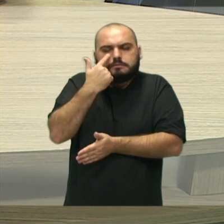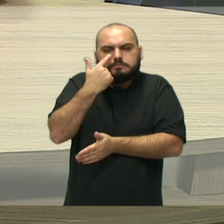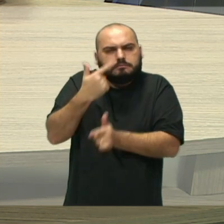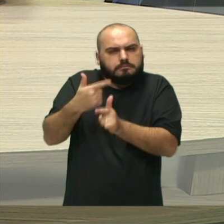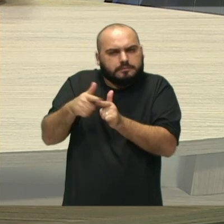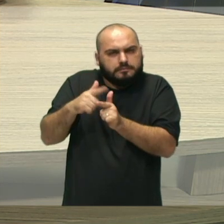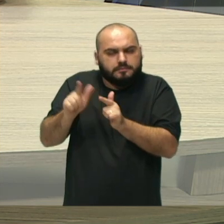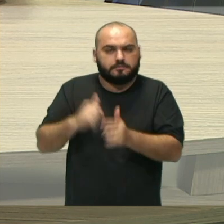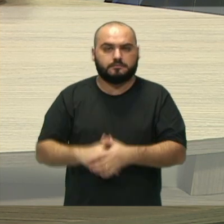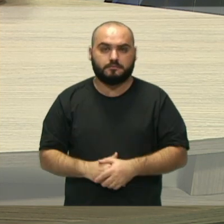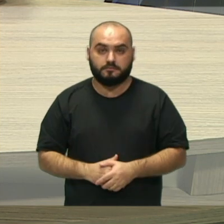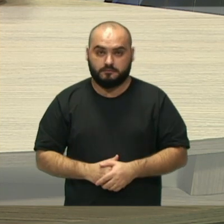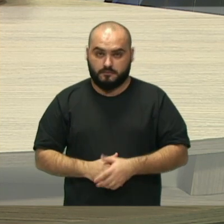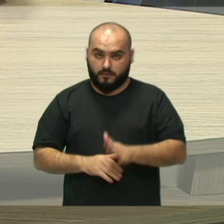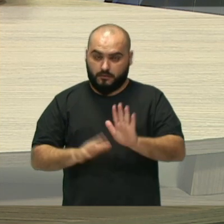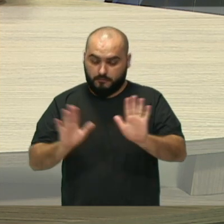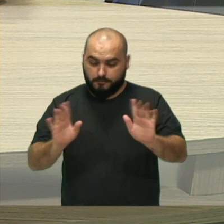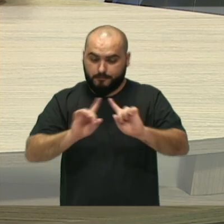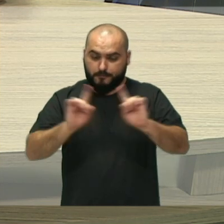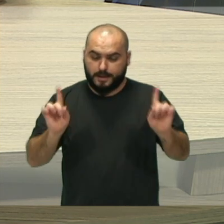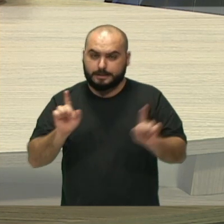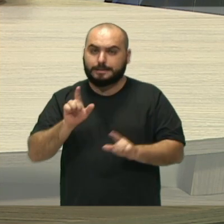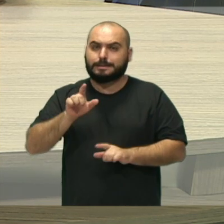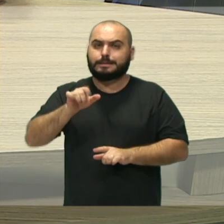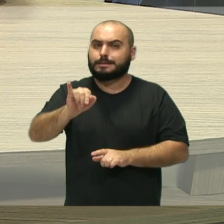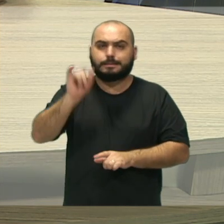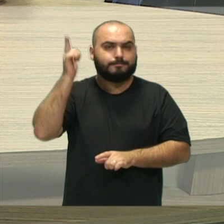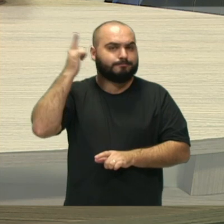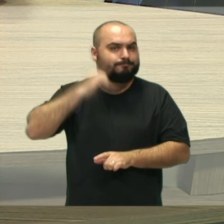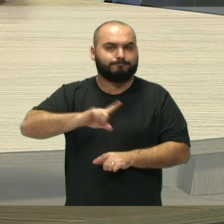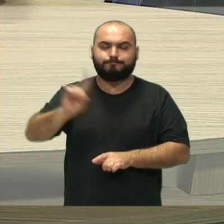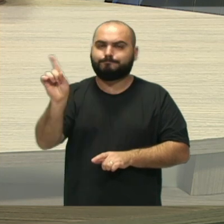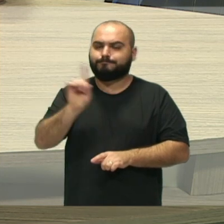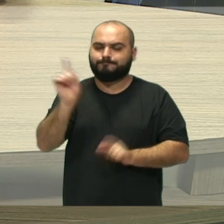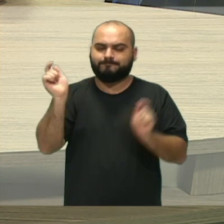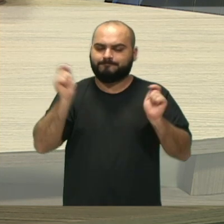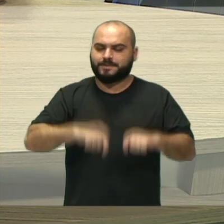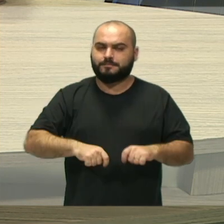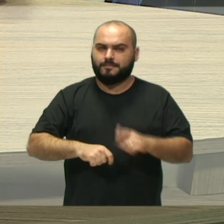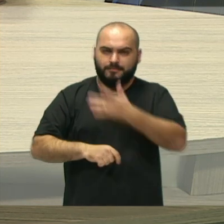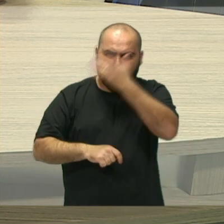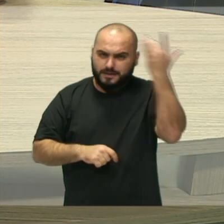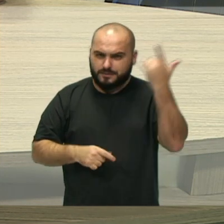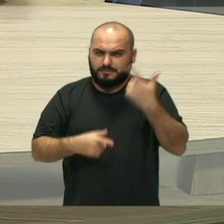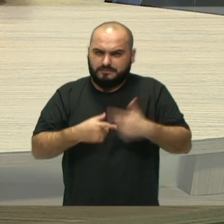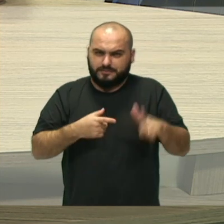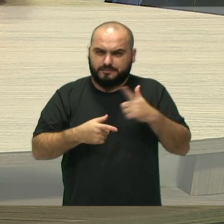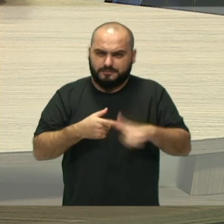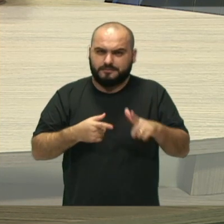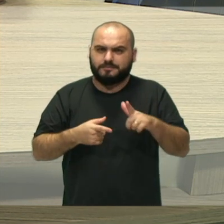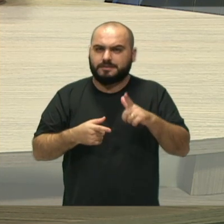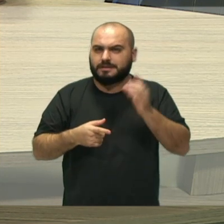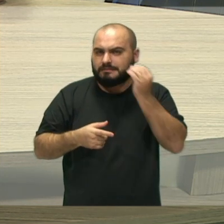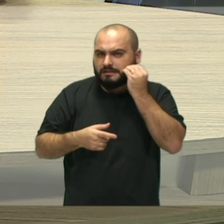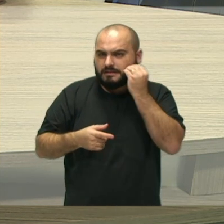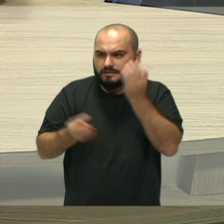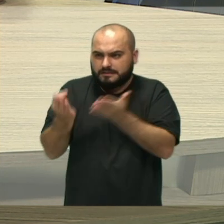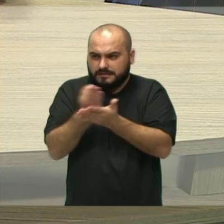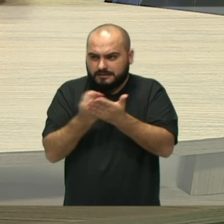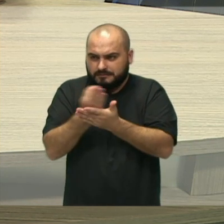Mas e quando isso não é possível? As pessoas ainda relutam muito para procurar um tratamento